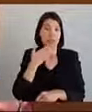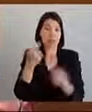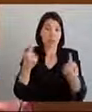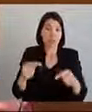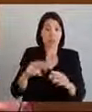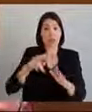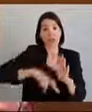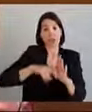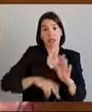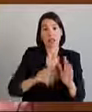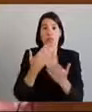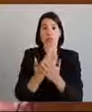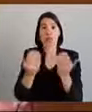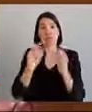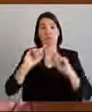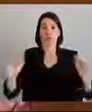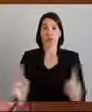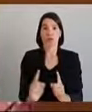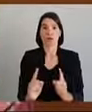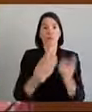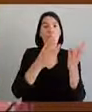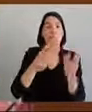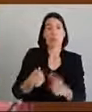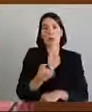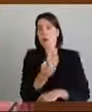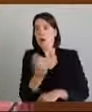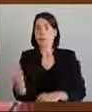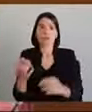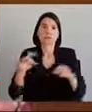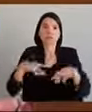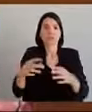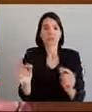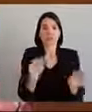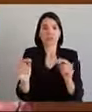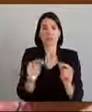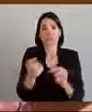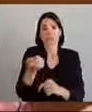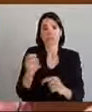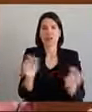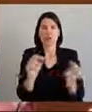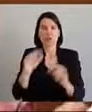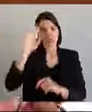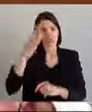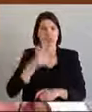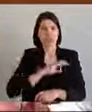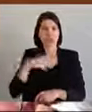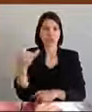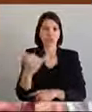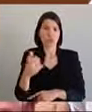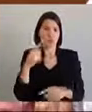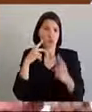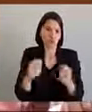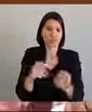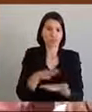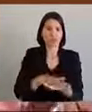que sistematizasse esta informação, que a quantificasse, para não estarmos aqui a fazer umas discussões, um tipo de discussões que eu sei que o senhor Vice-Presidente odeia, que é as discussões com base em